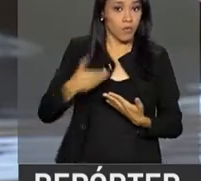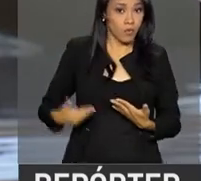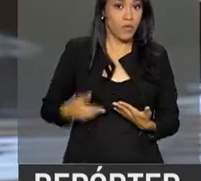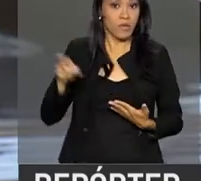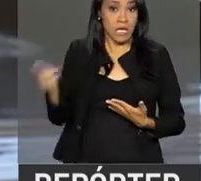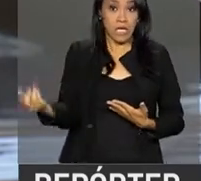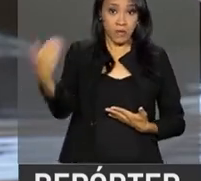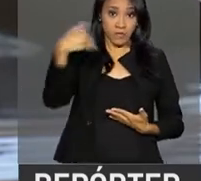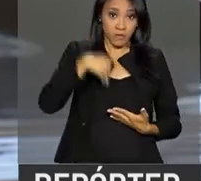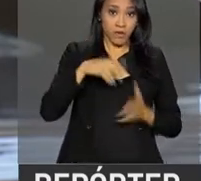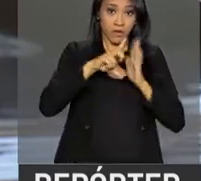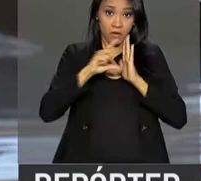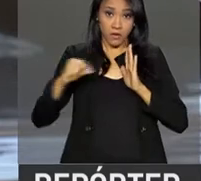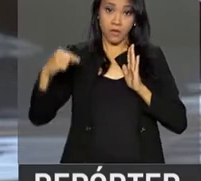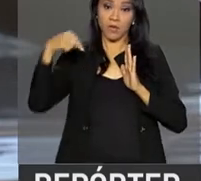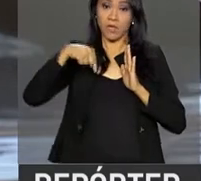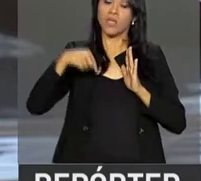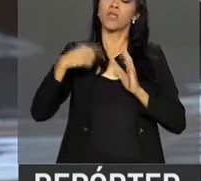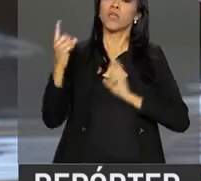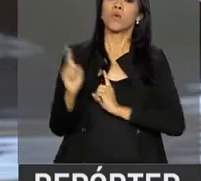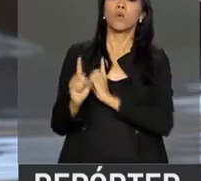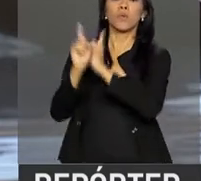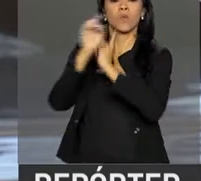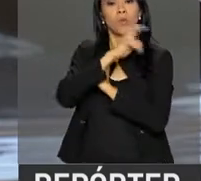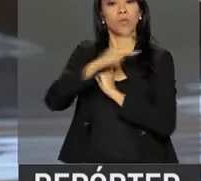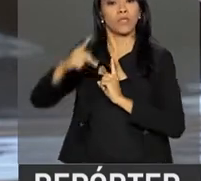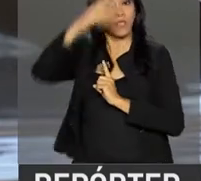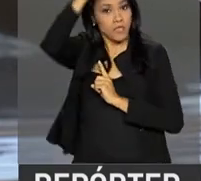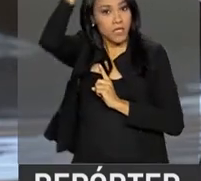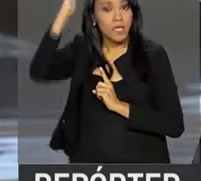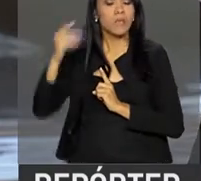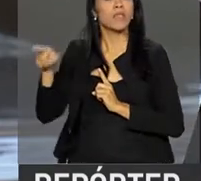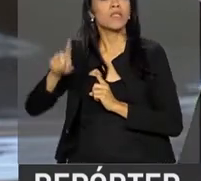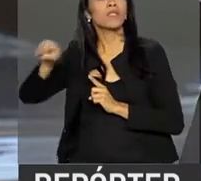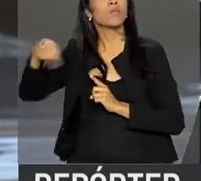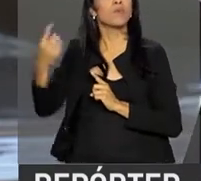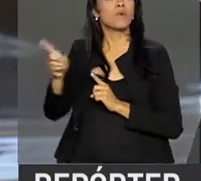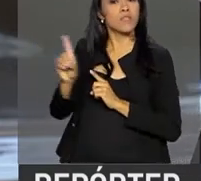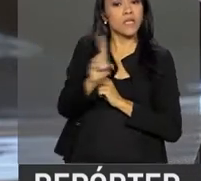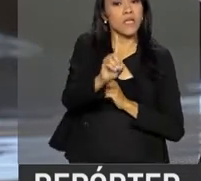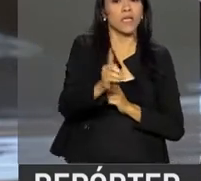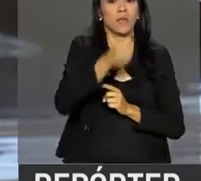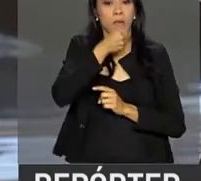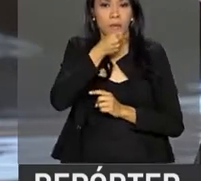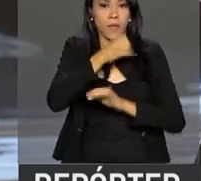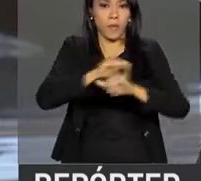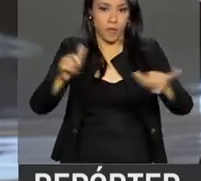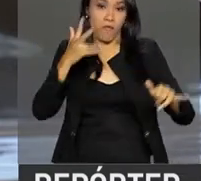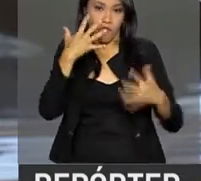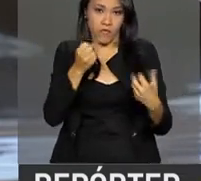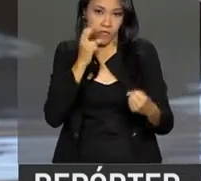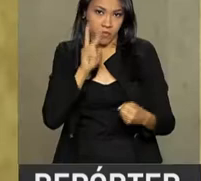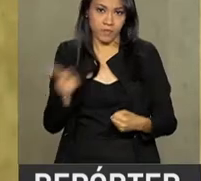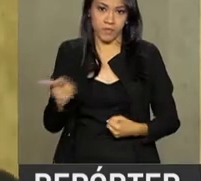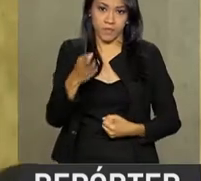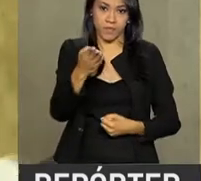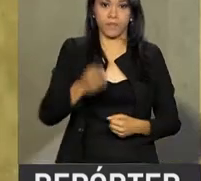aqui no palácio do planalto se encontrou com o presidente michel temer e depois comentou aos jornalistas esse assunto vamos ouvi-lo